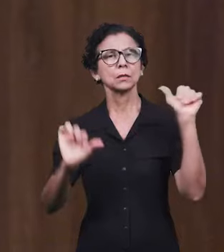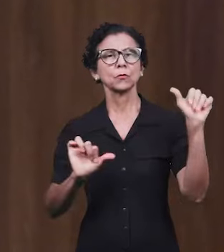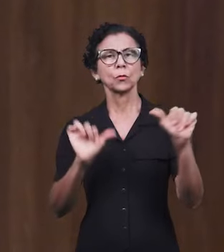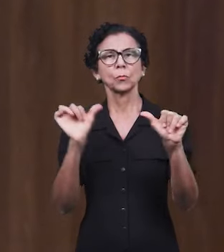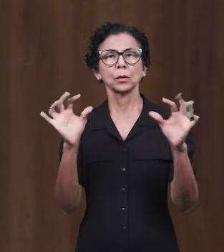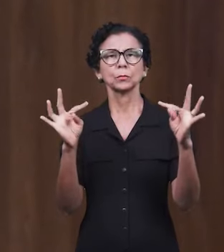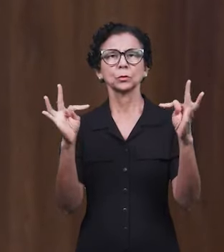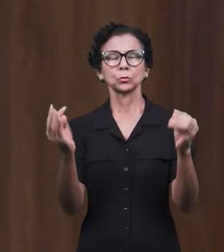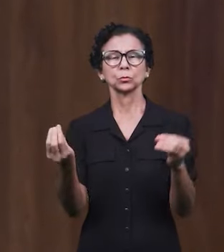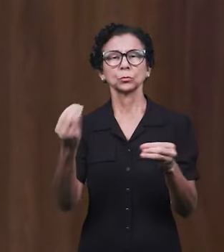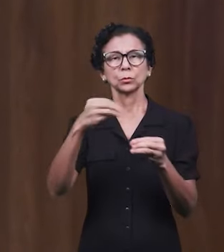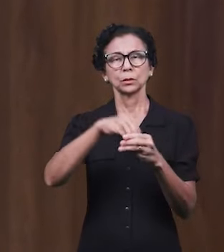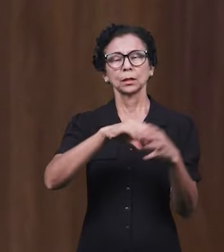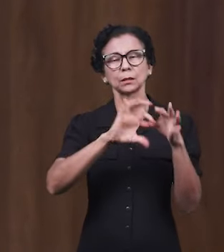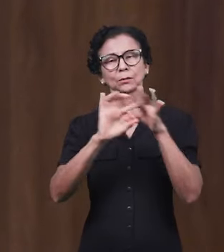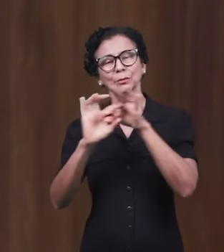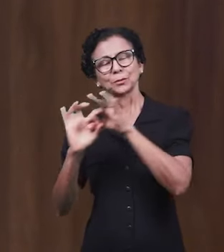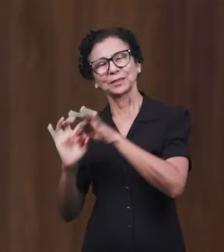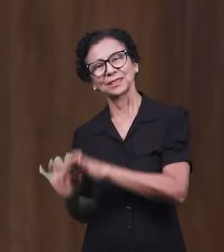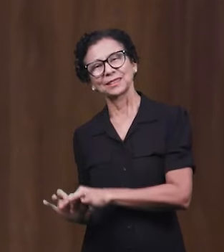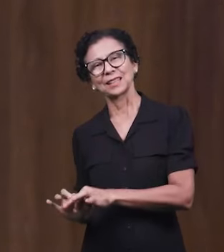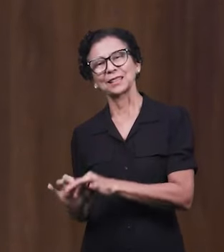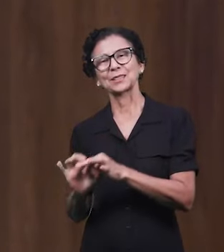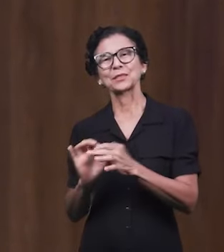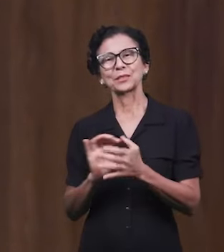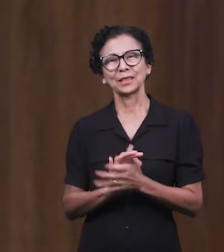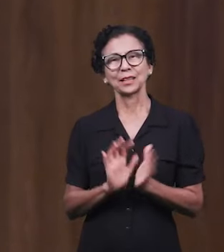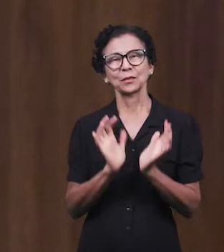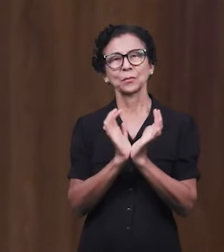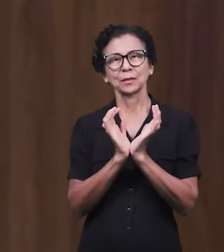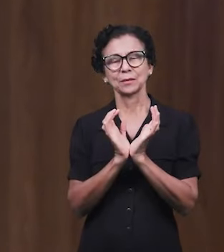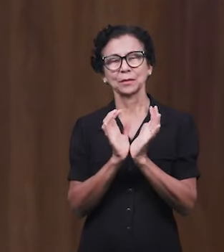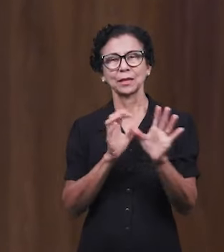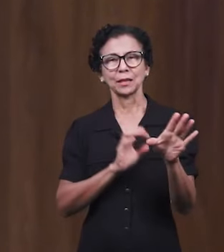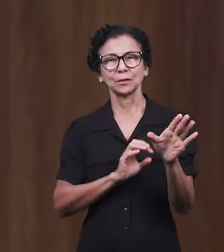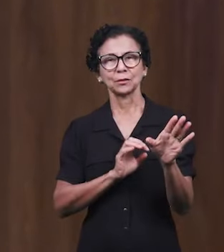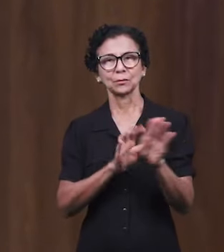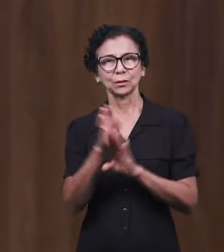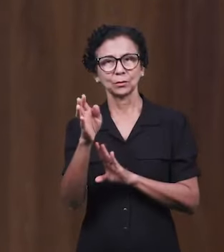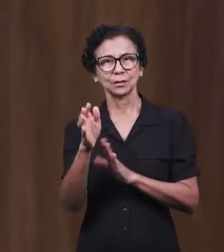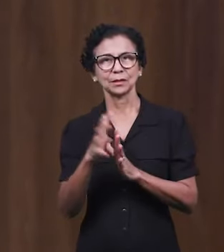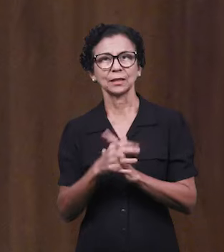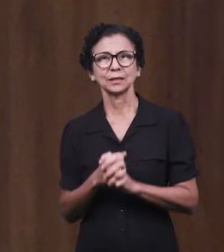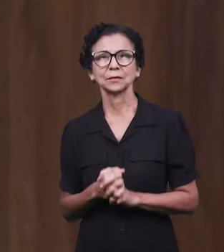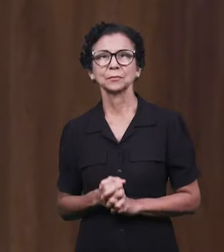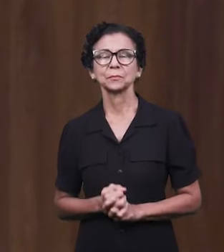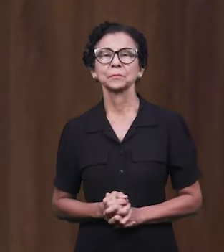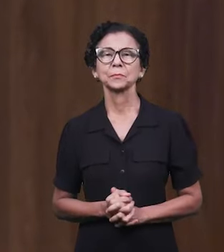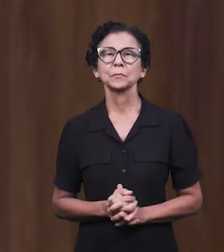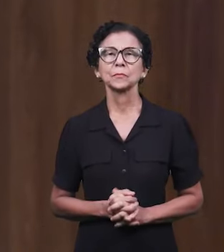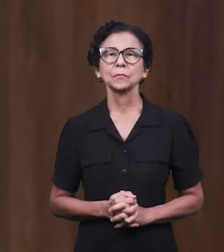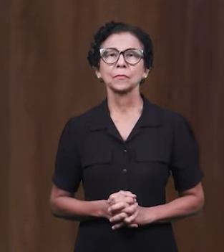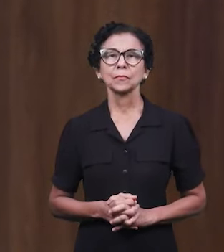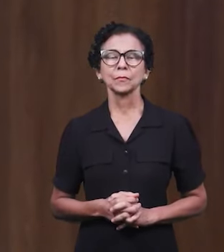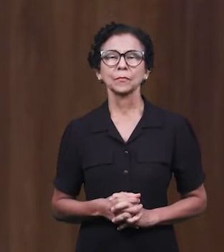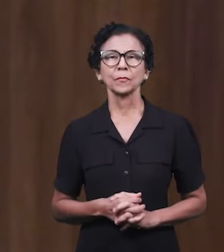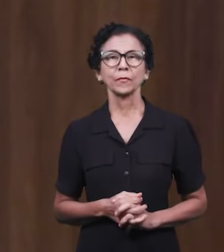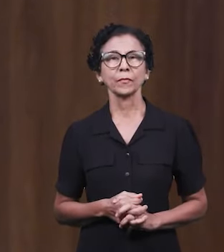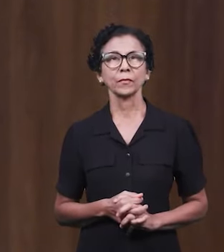o seminário de acessibilidade, entra aí agora no link, entra aí no canal oficial da Igreja Maranata no YouTube para poder assistir